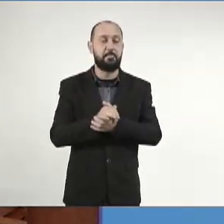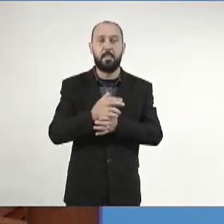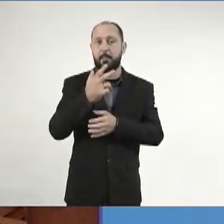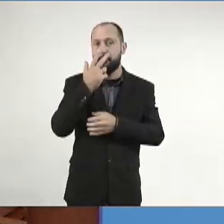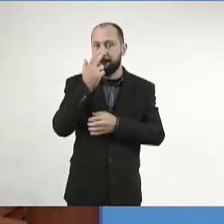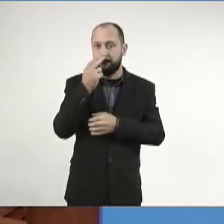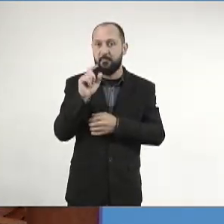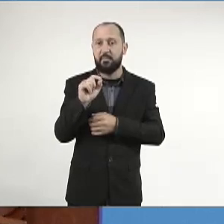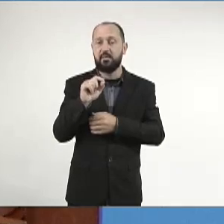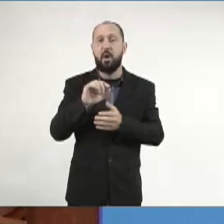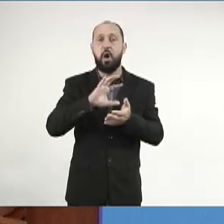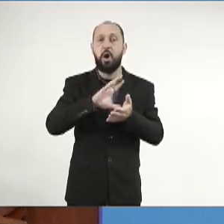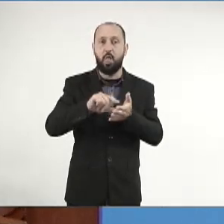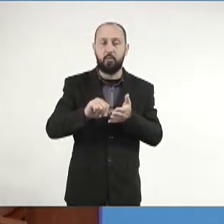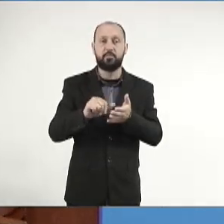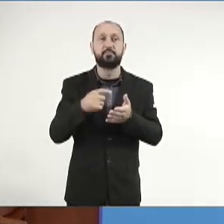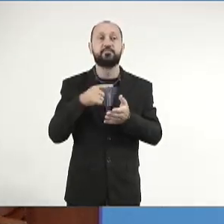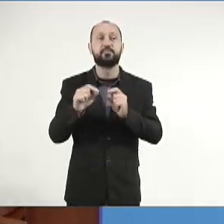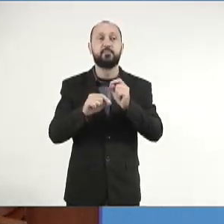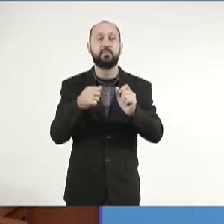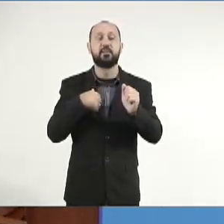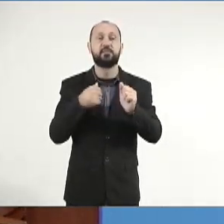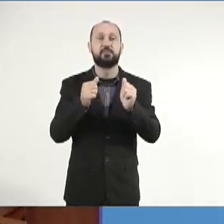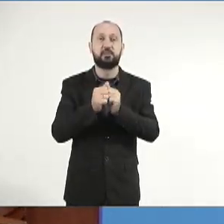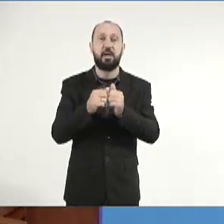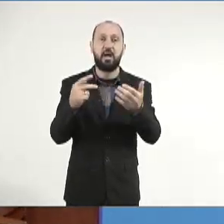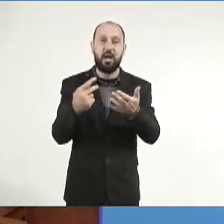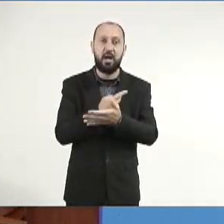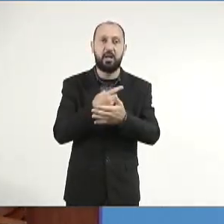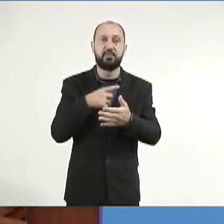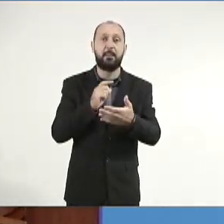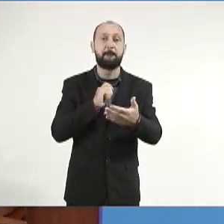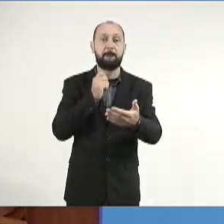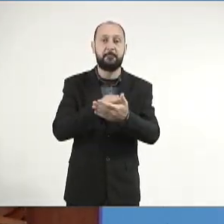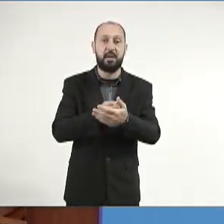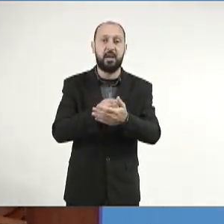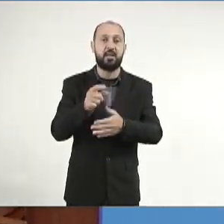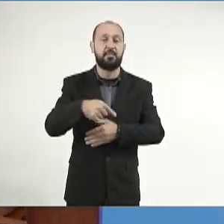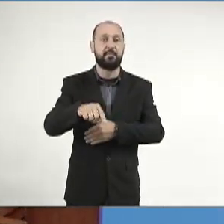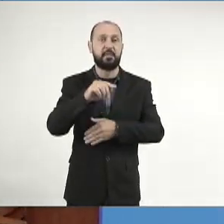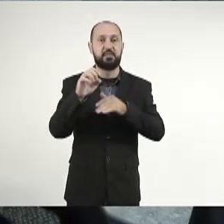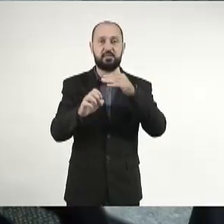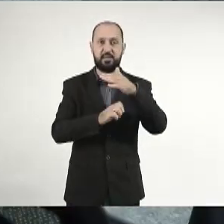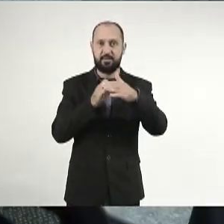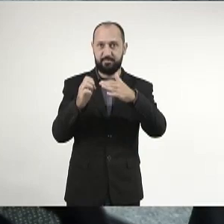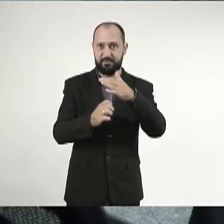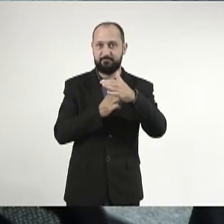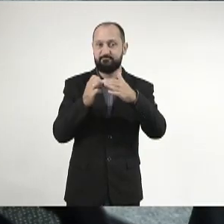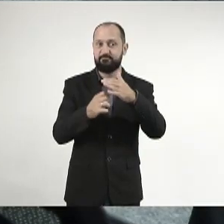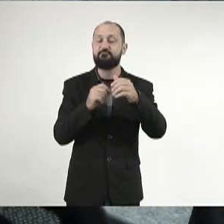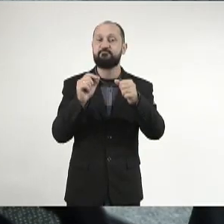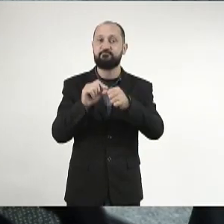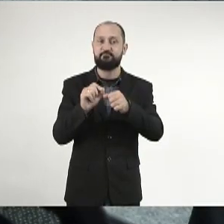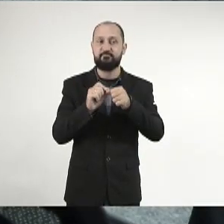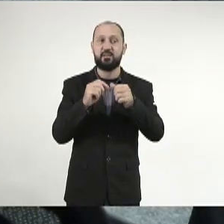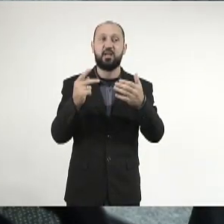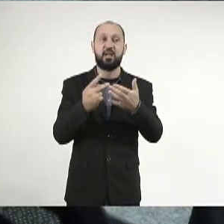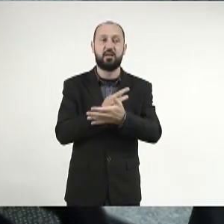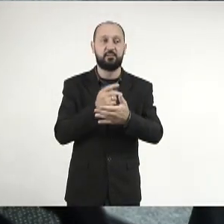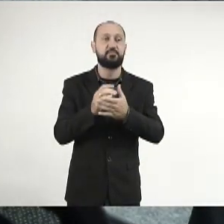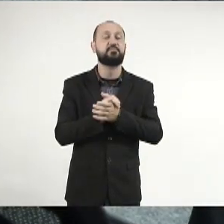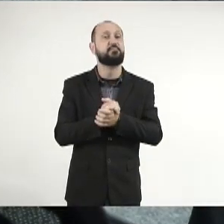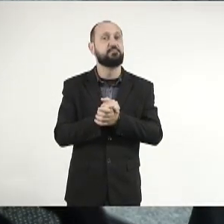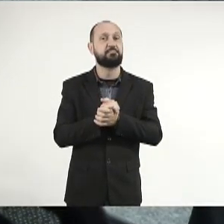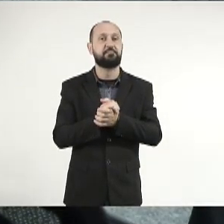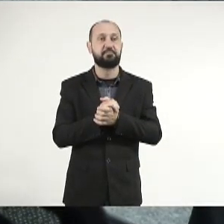espécie de furto, porque quem está regular está pagando por essas empresas que estão operando de forma